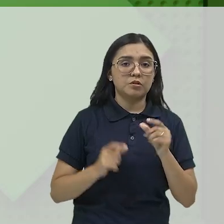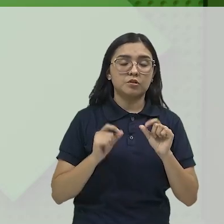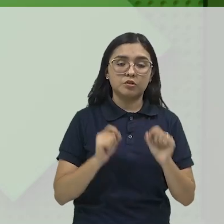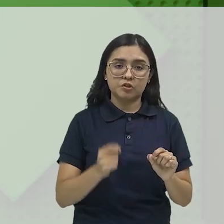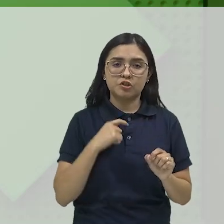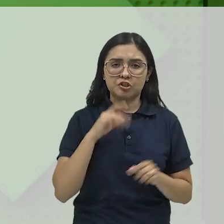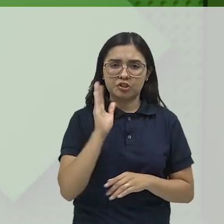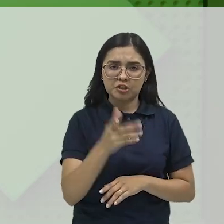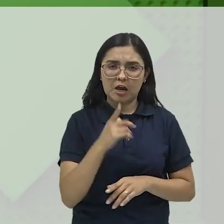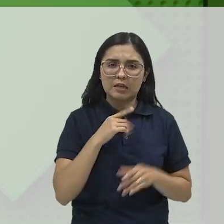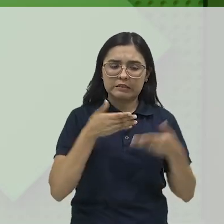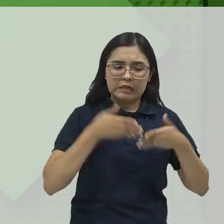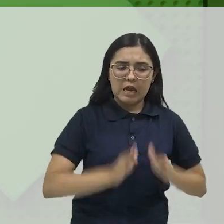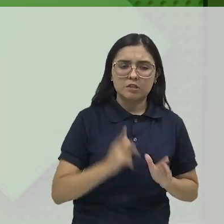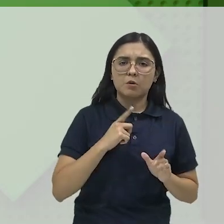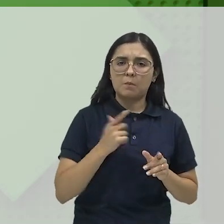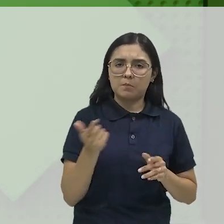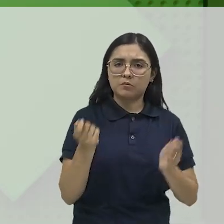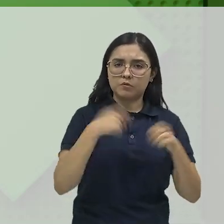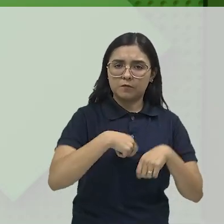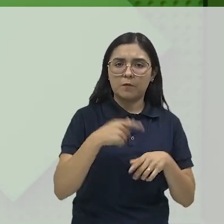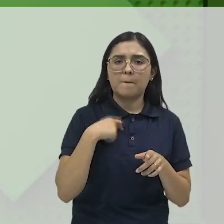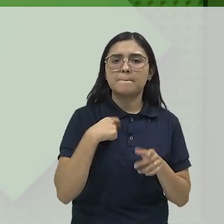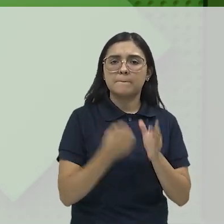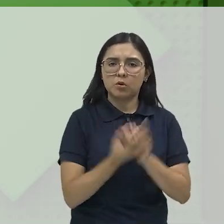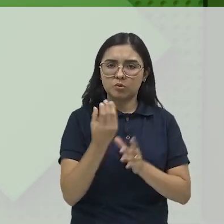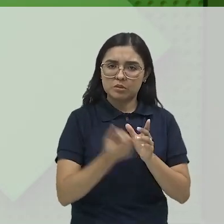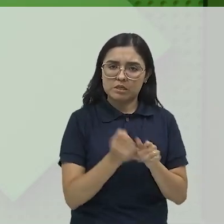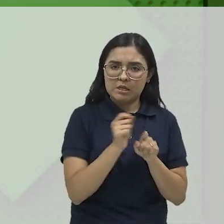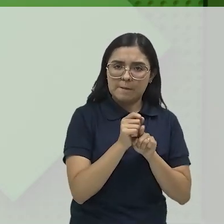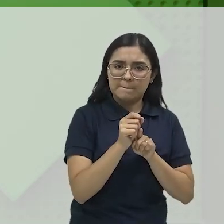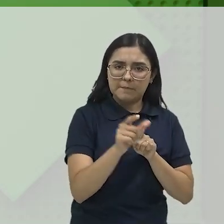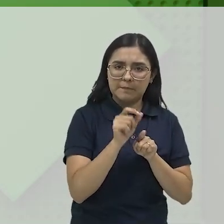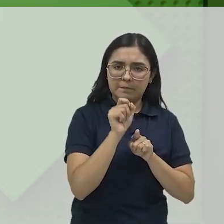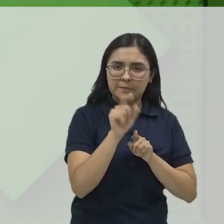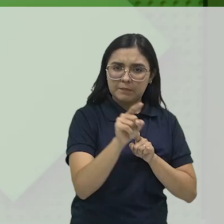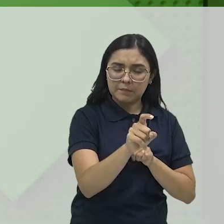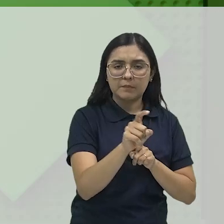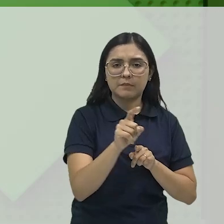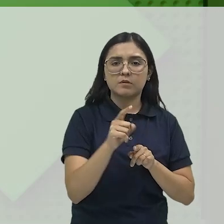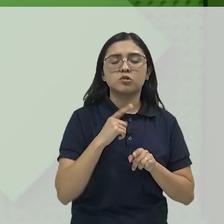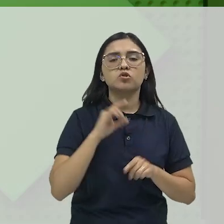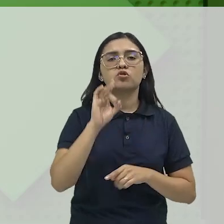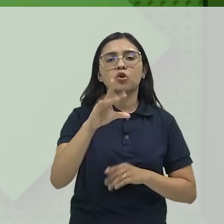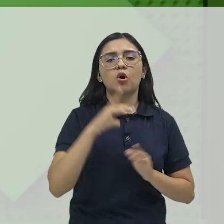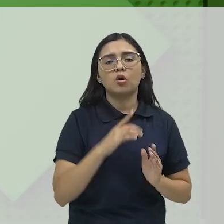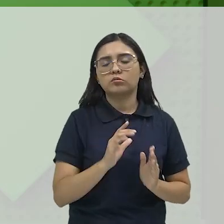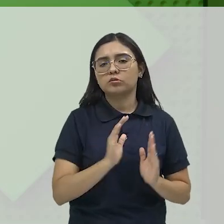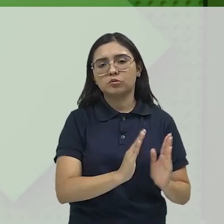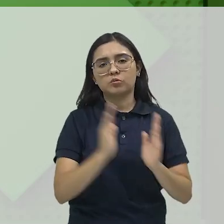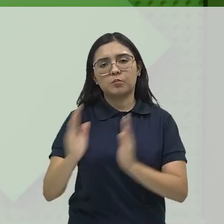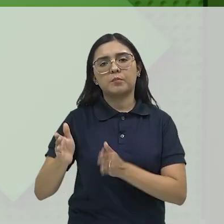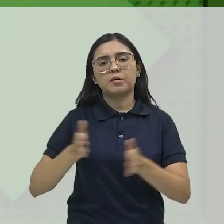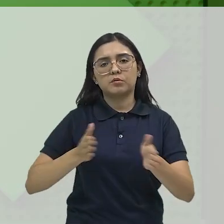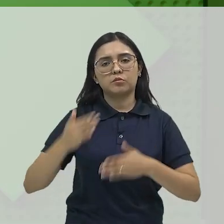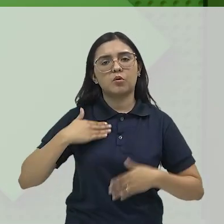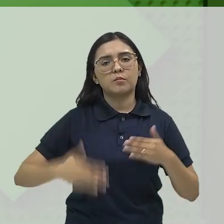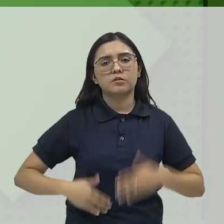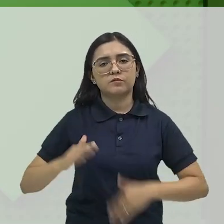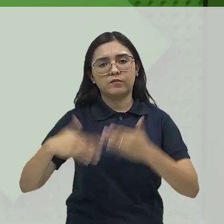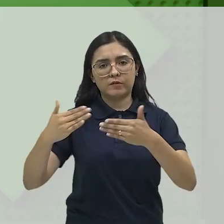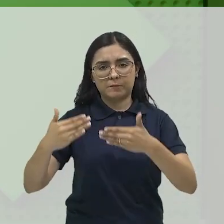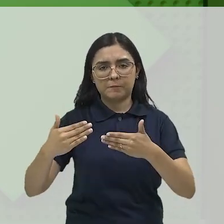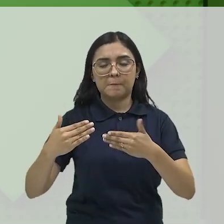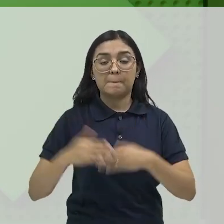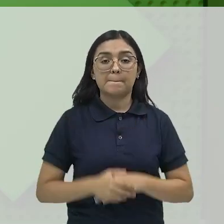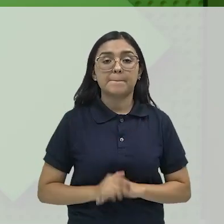os espermatozoides, eles só vão começar a produzir a partir então dessa fase da puberdade, tá certo?